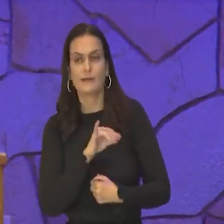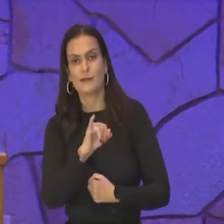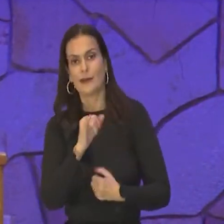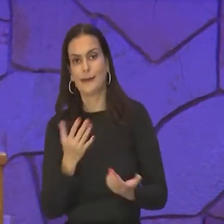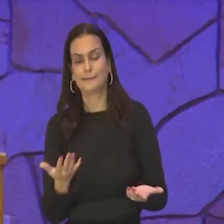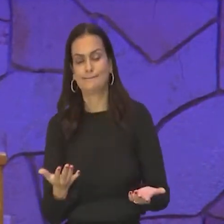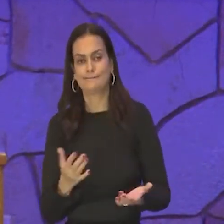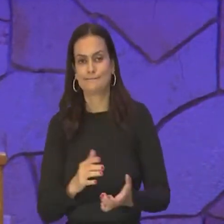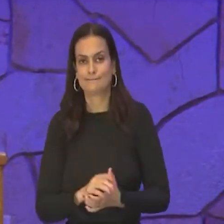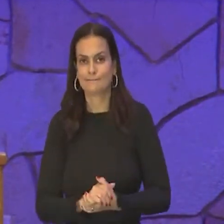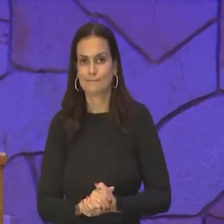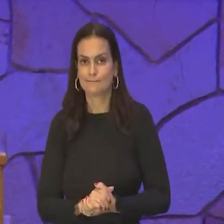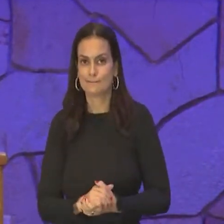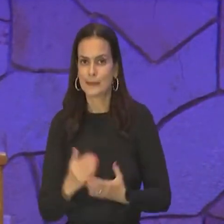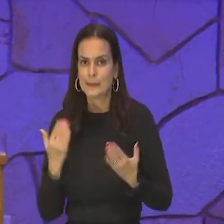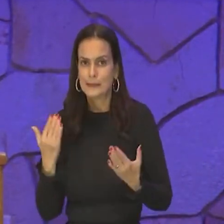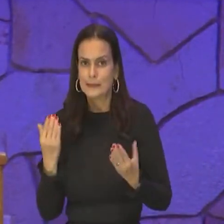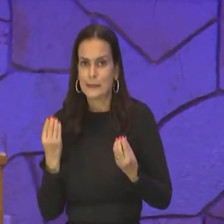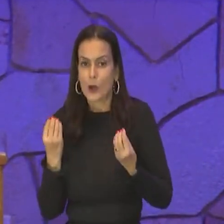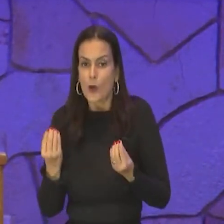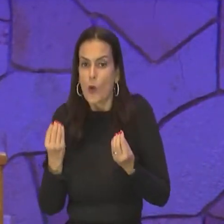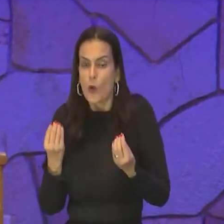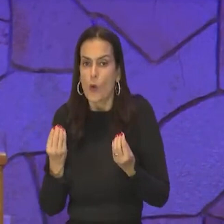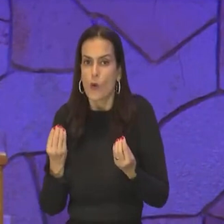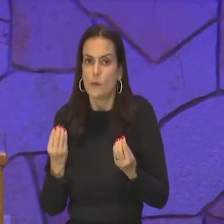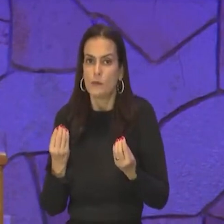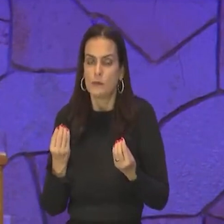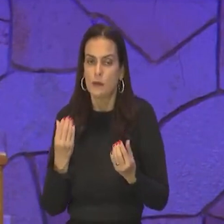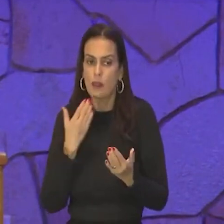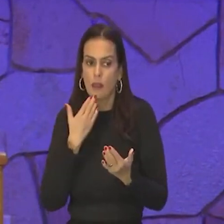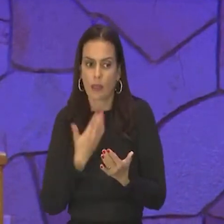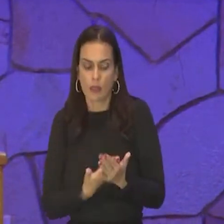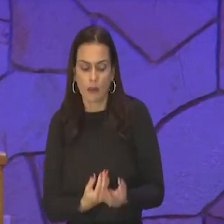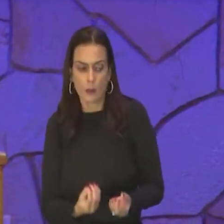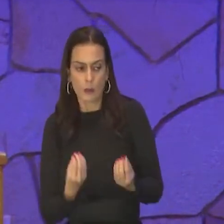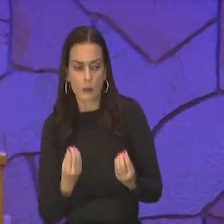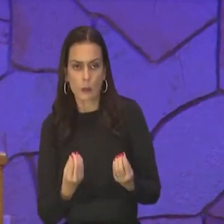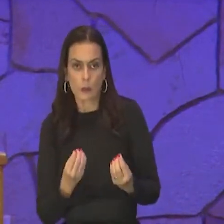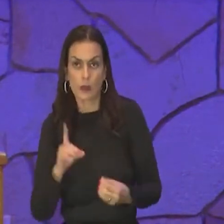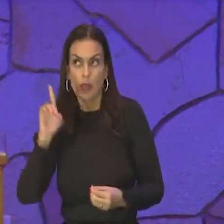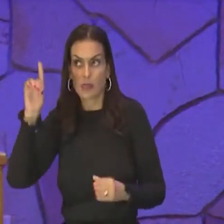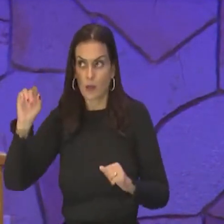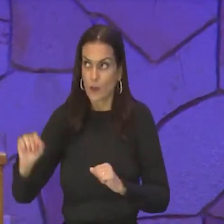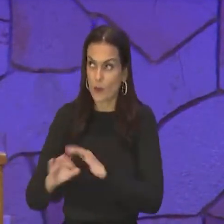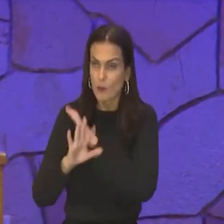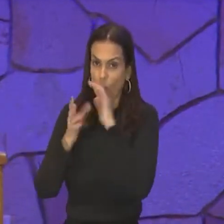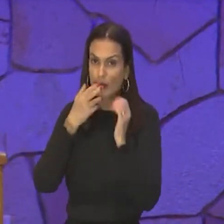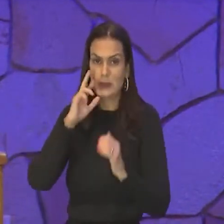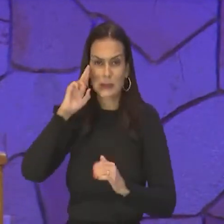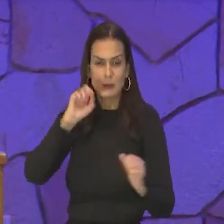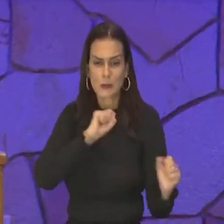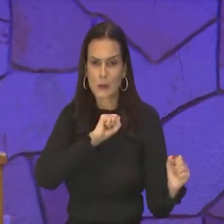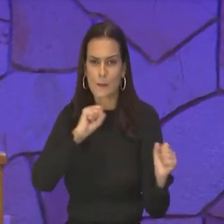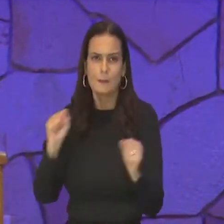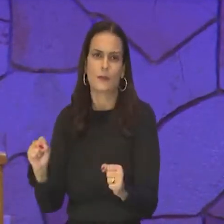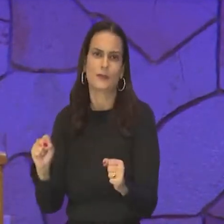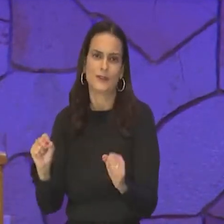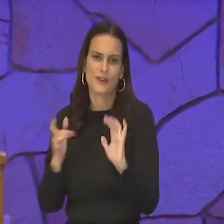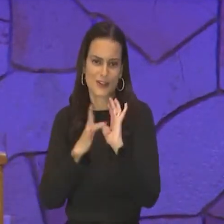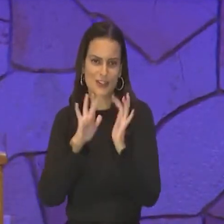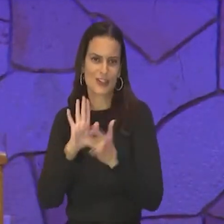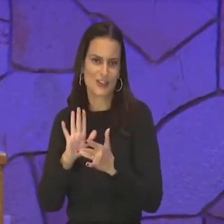meus irmãos, que coisa impressionante. O Deus da glória, o Senhor Todo-Poderoso, o